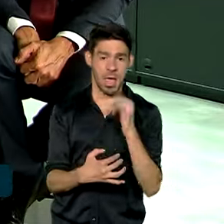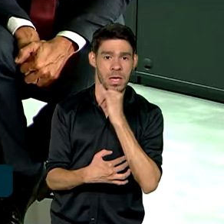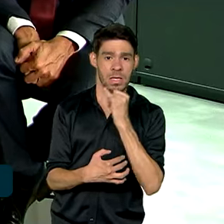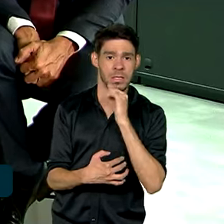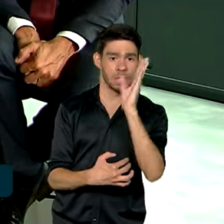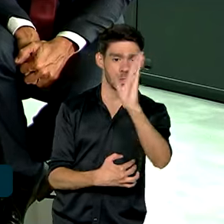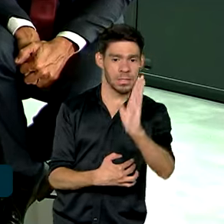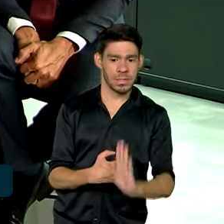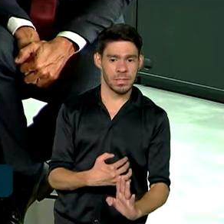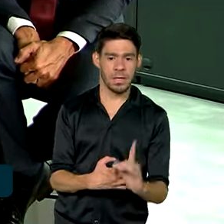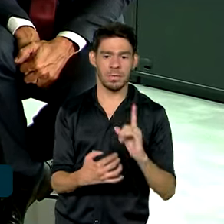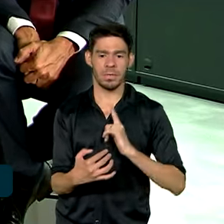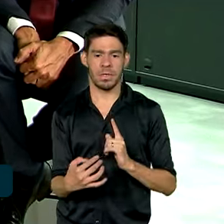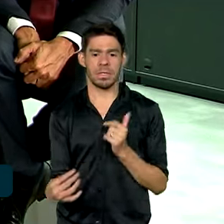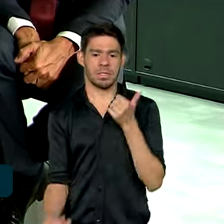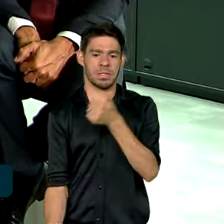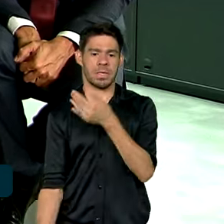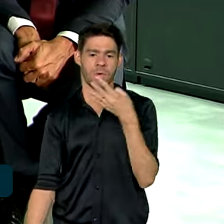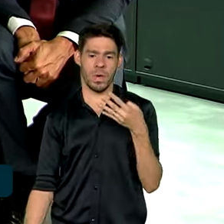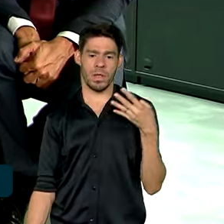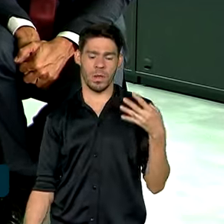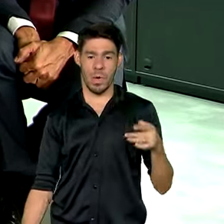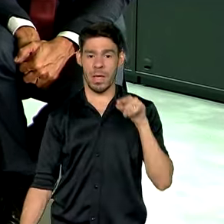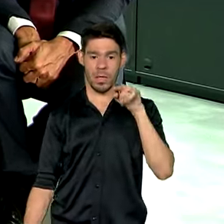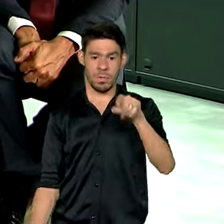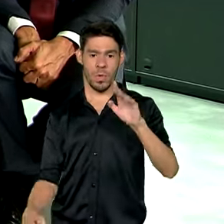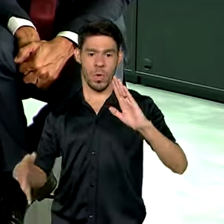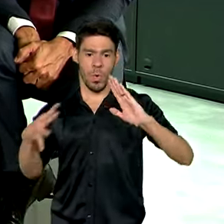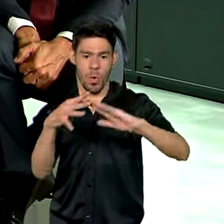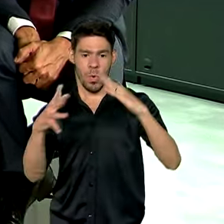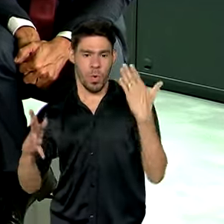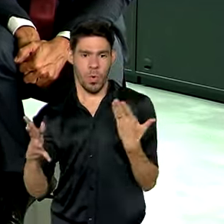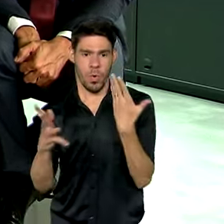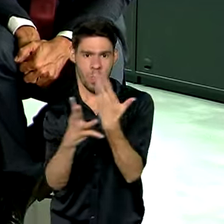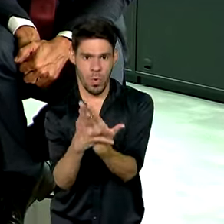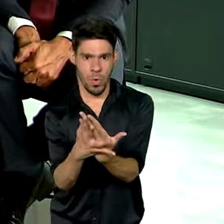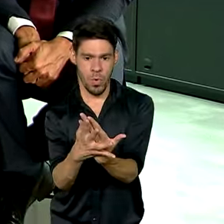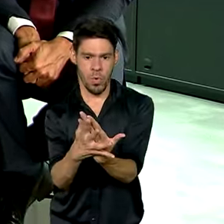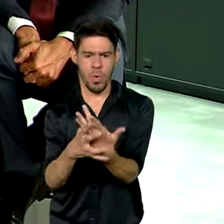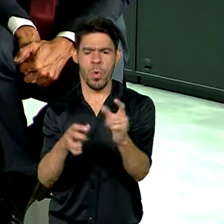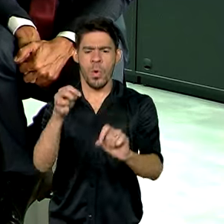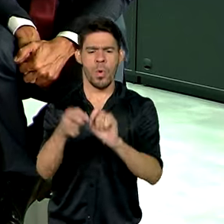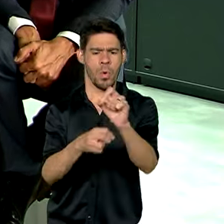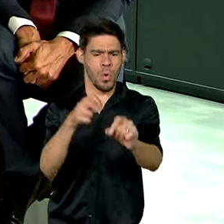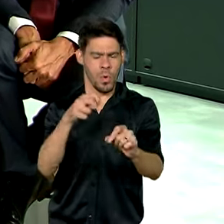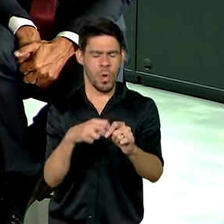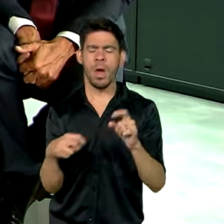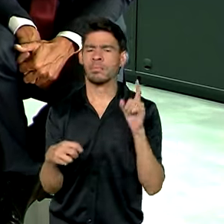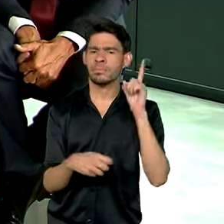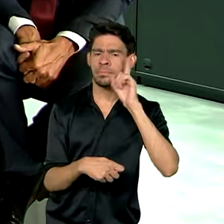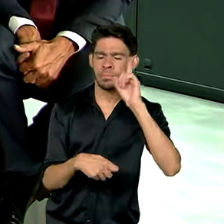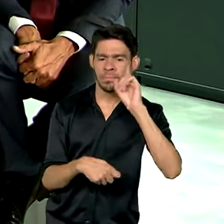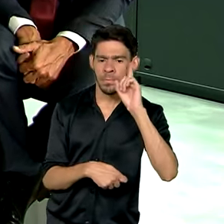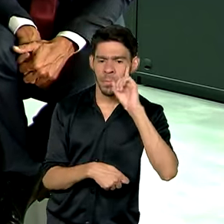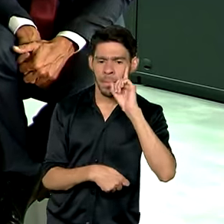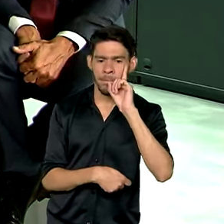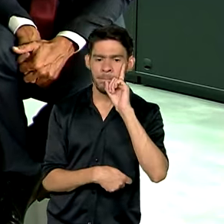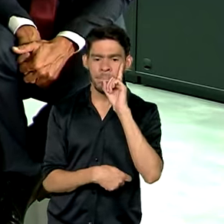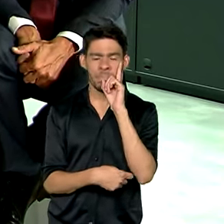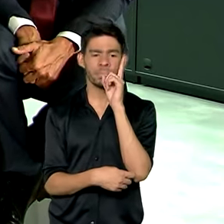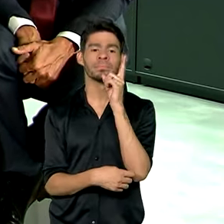exemplo, são 144 mil escolas que todos os dias ali